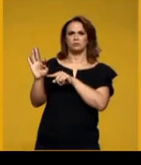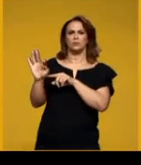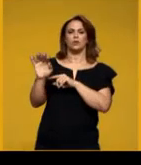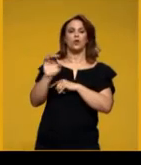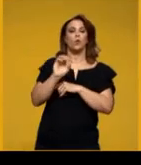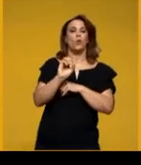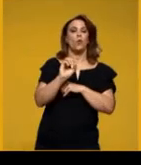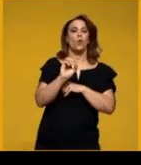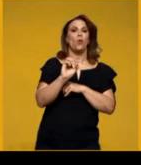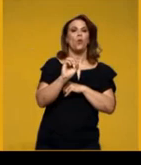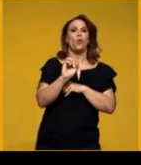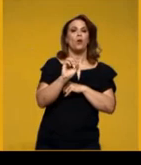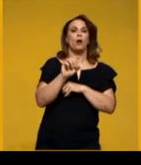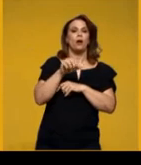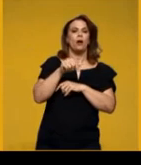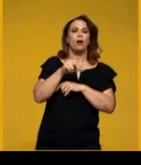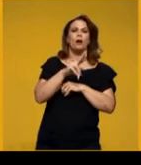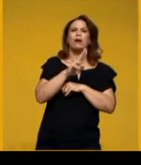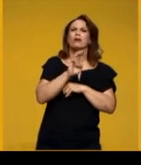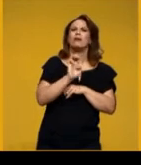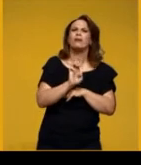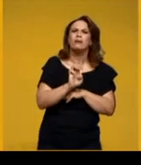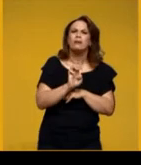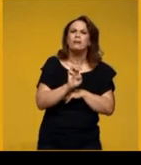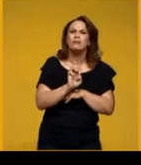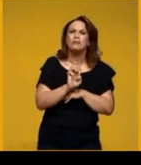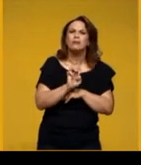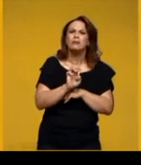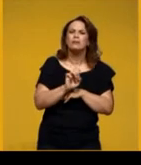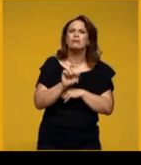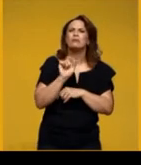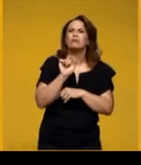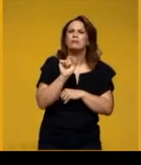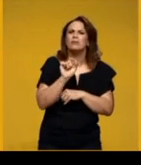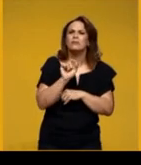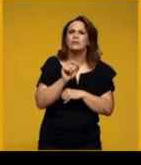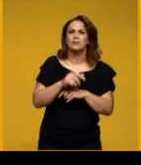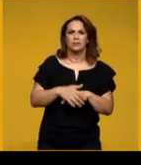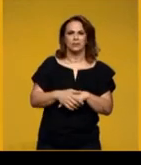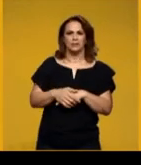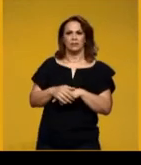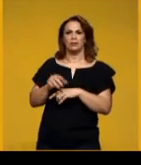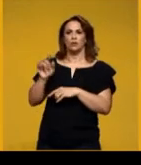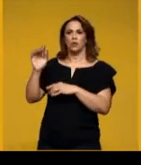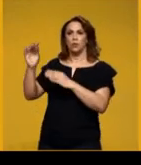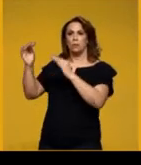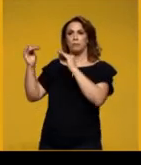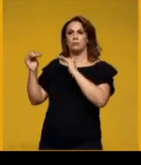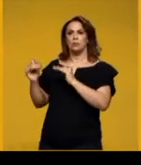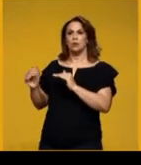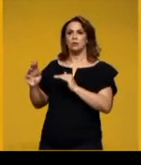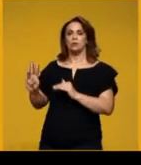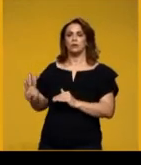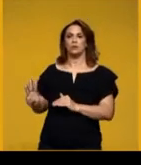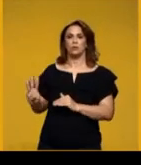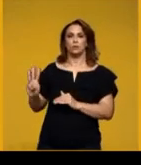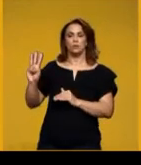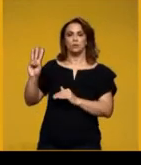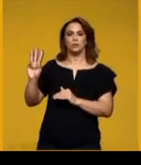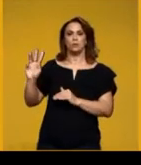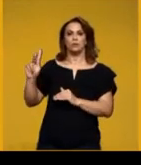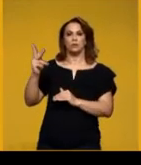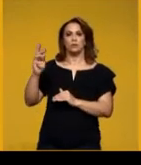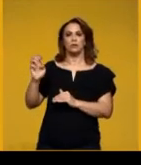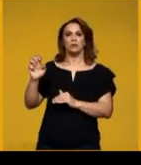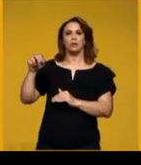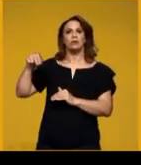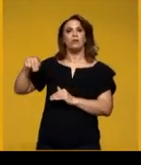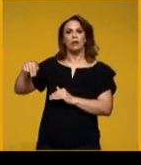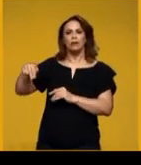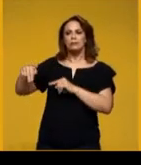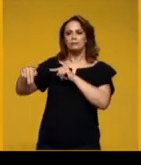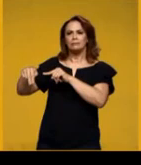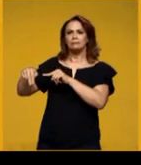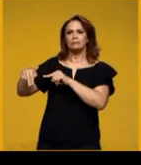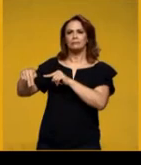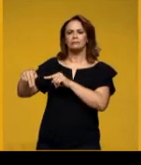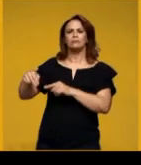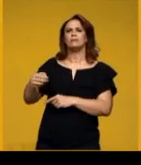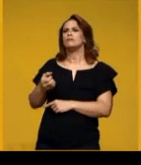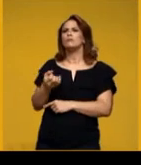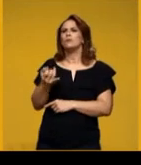apenas acrescento essas palavras, essas question words, à frente do meu